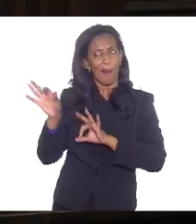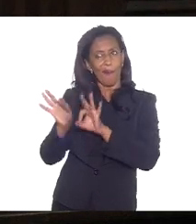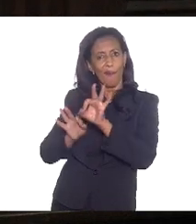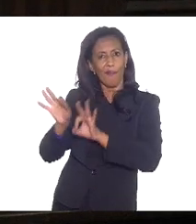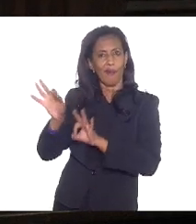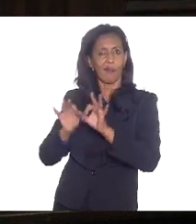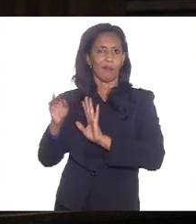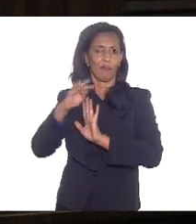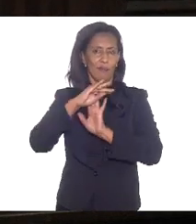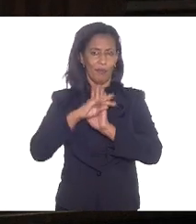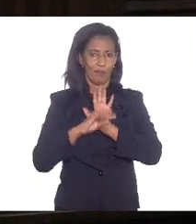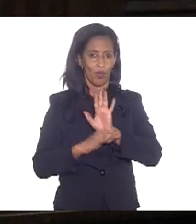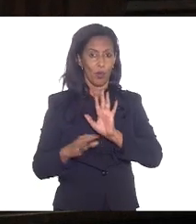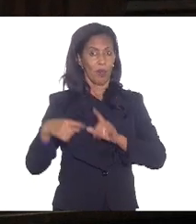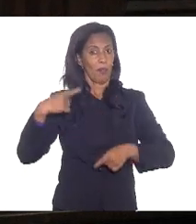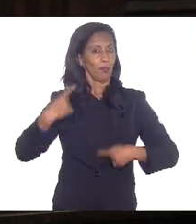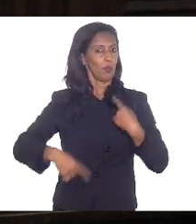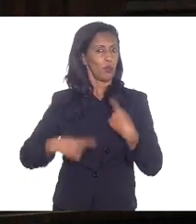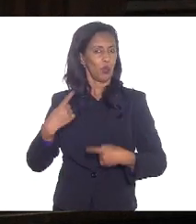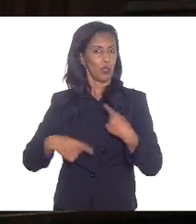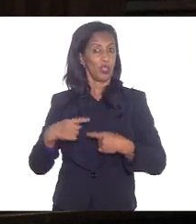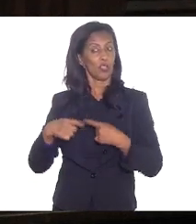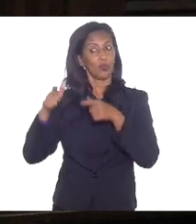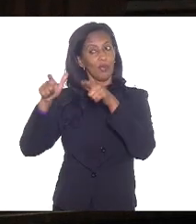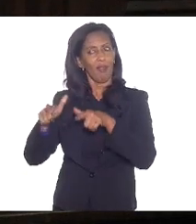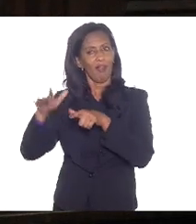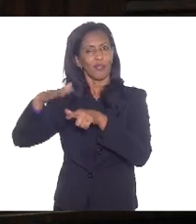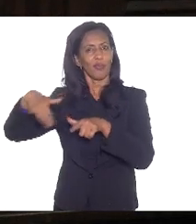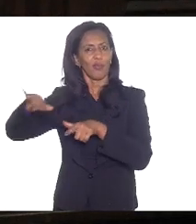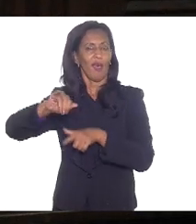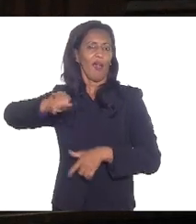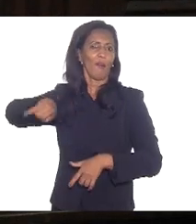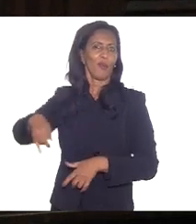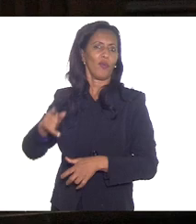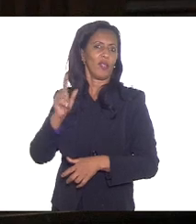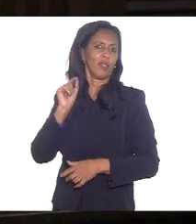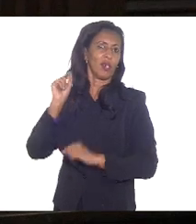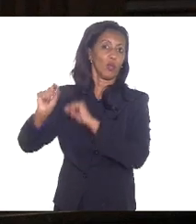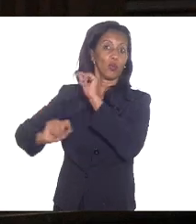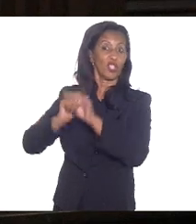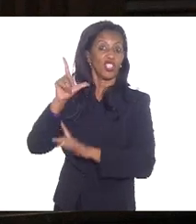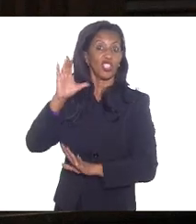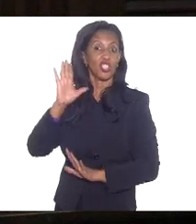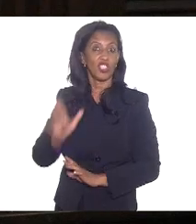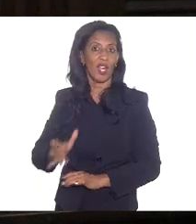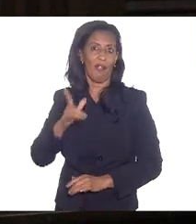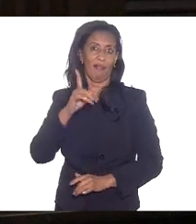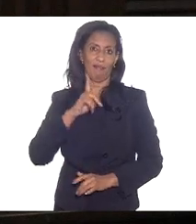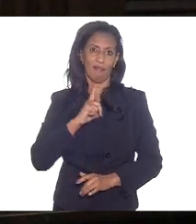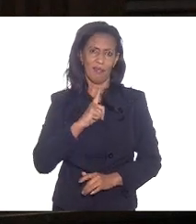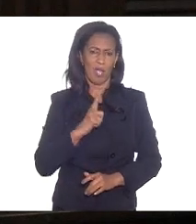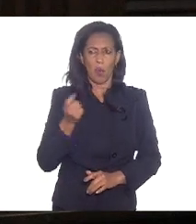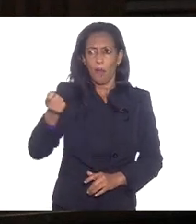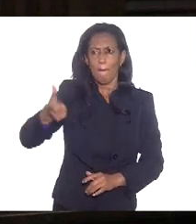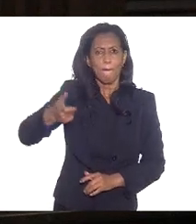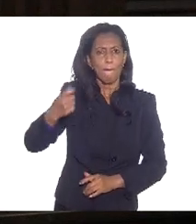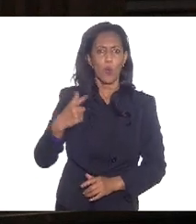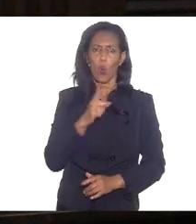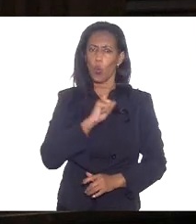de programas, políticas e direitos nesses territórios, aproveitando os equipamentos que já existem, e não são poucos. A